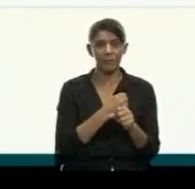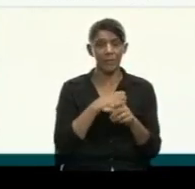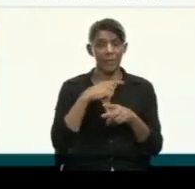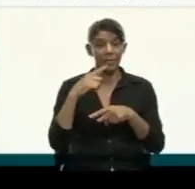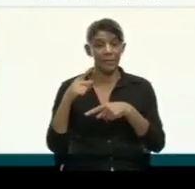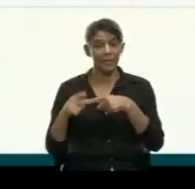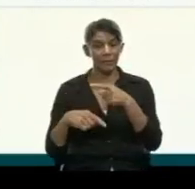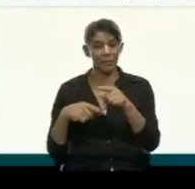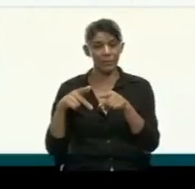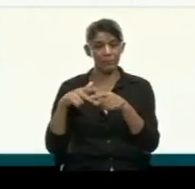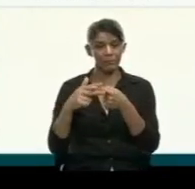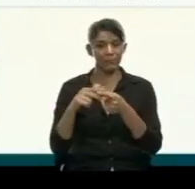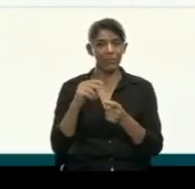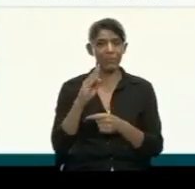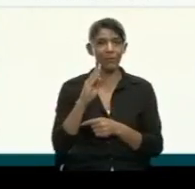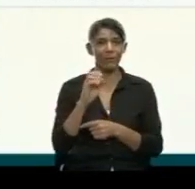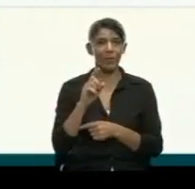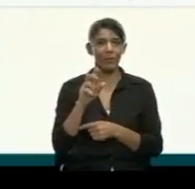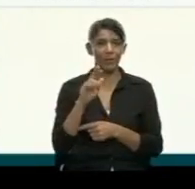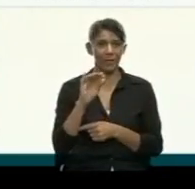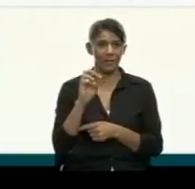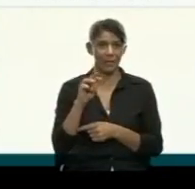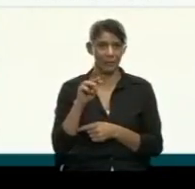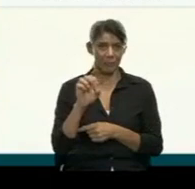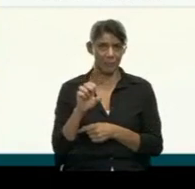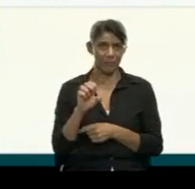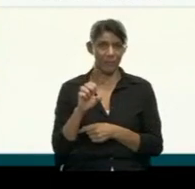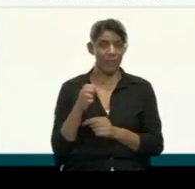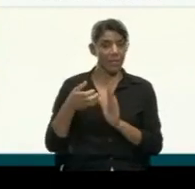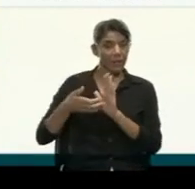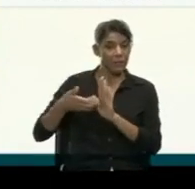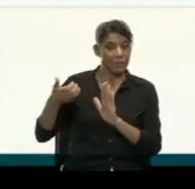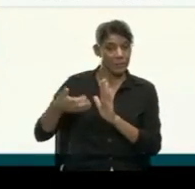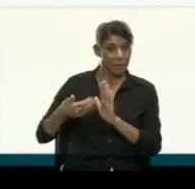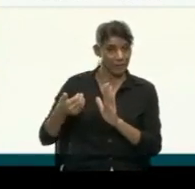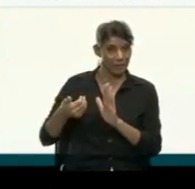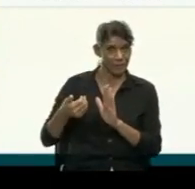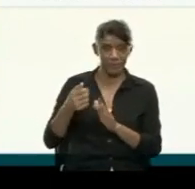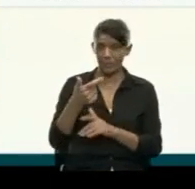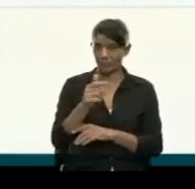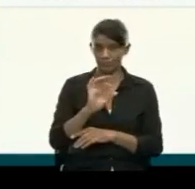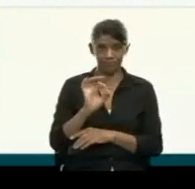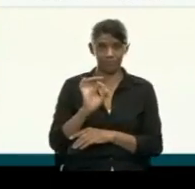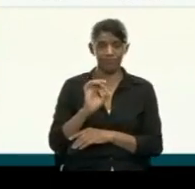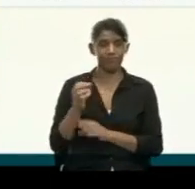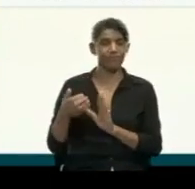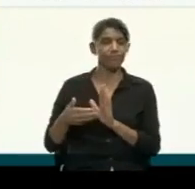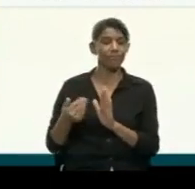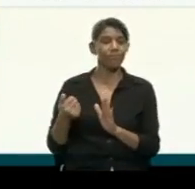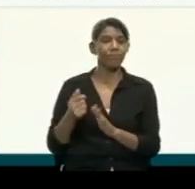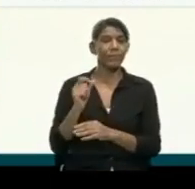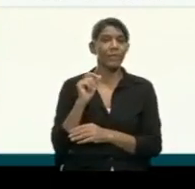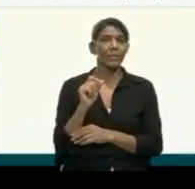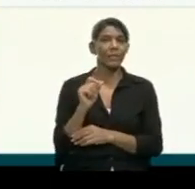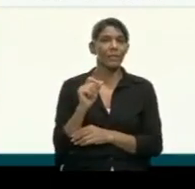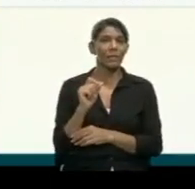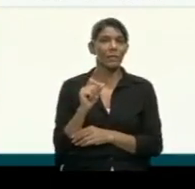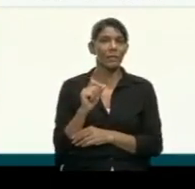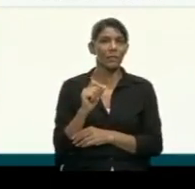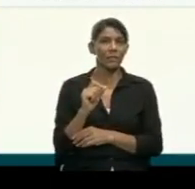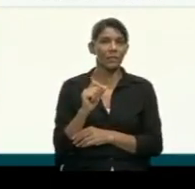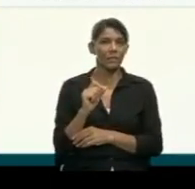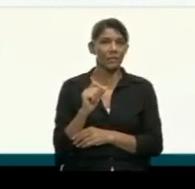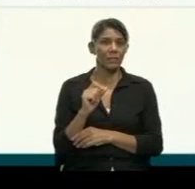Depois a gente monta o baldrame, faz a escavação, ou se não há necessidade de escavar, a cota